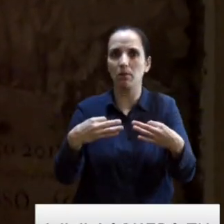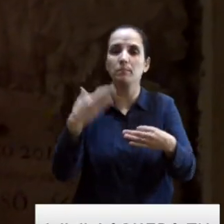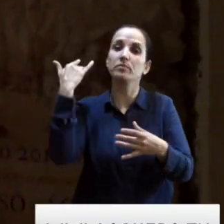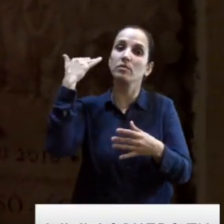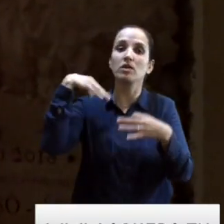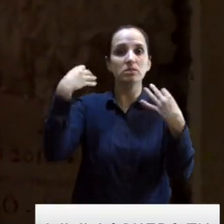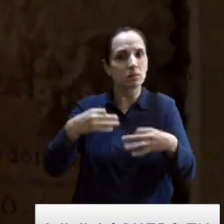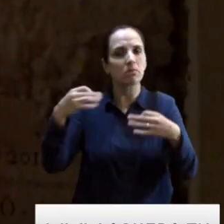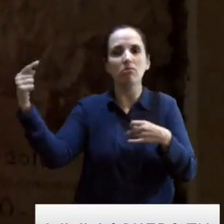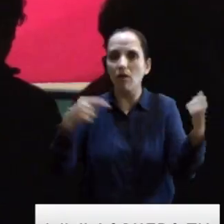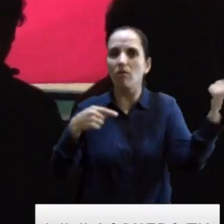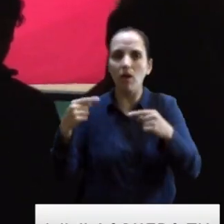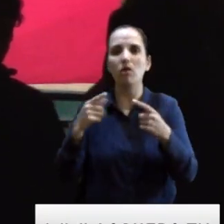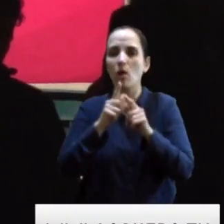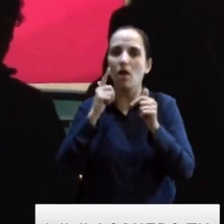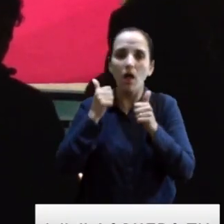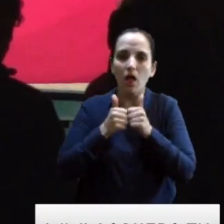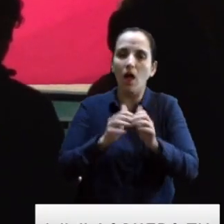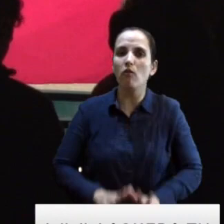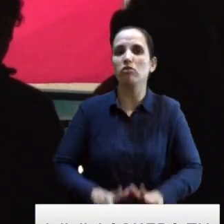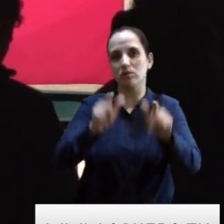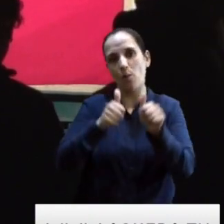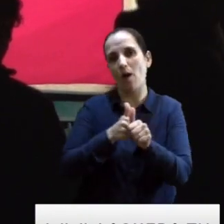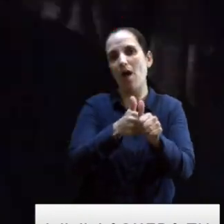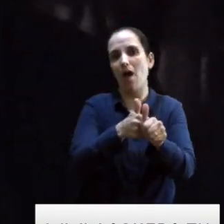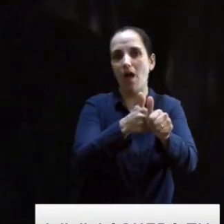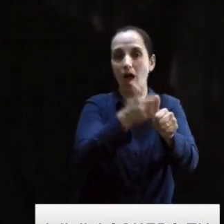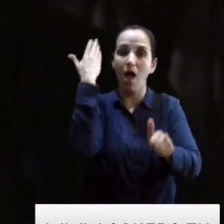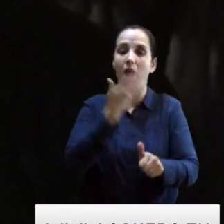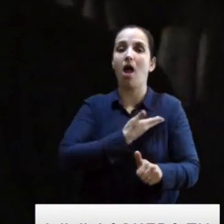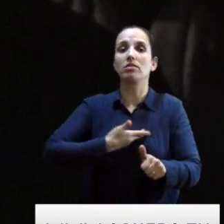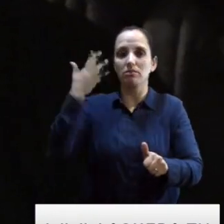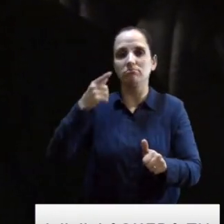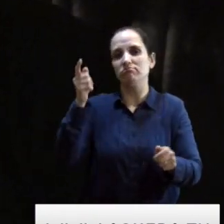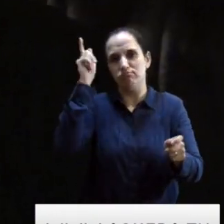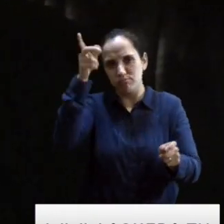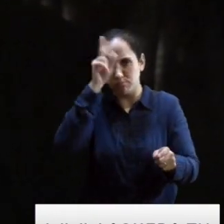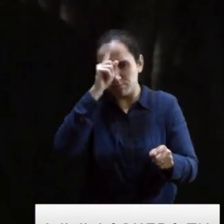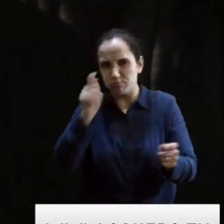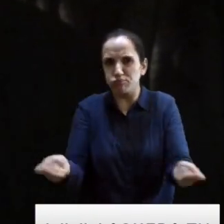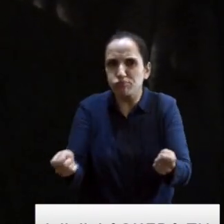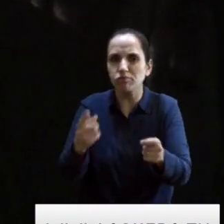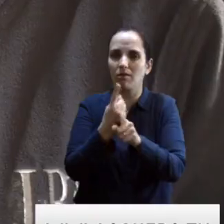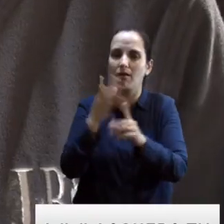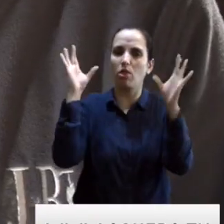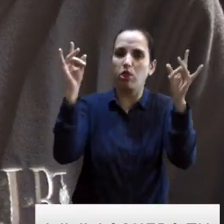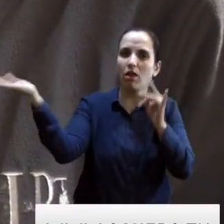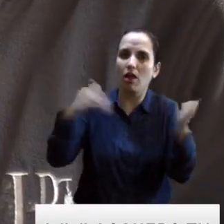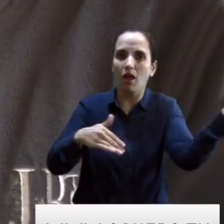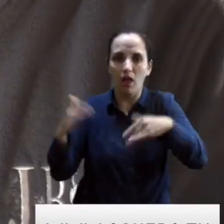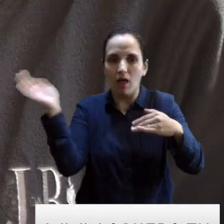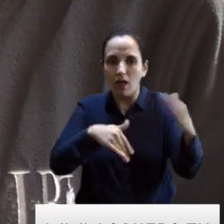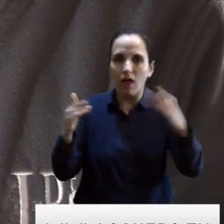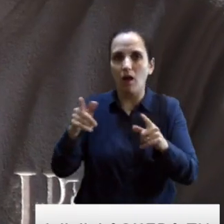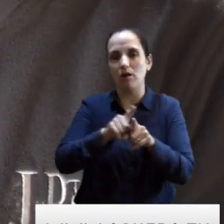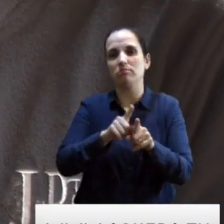últimos tempos tem vindo sempre a acompanhar a evolução. Antes era feito em carroças, em que as pessoas traziam as brincadeiras aqui para o adro,